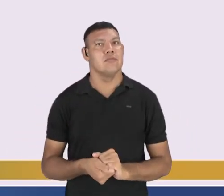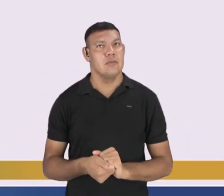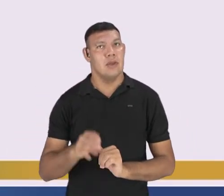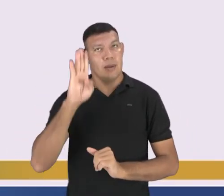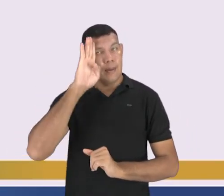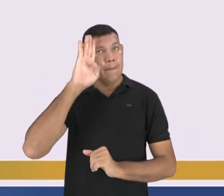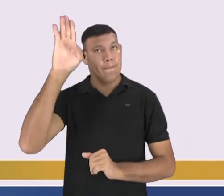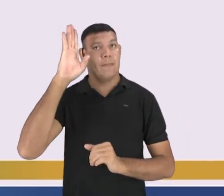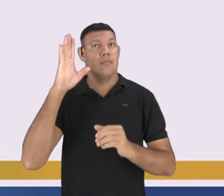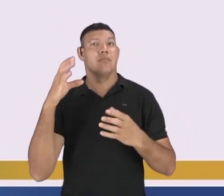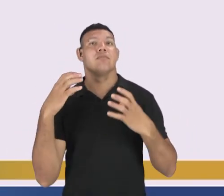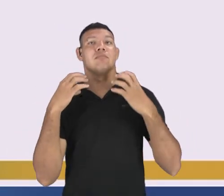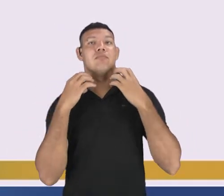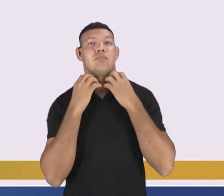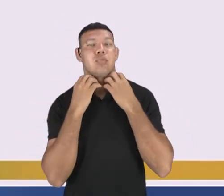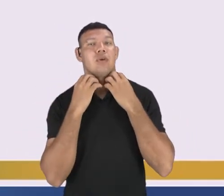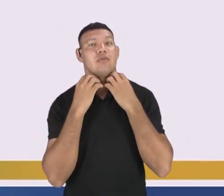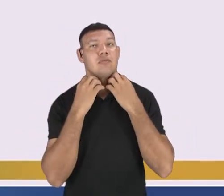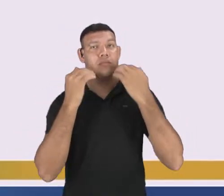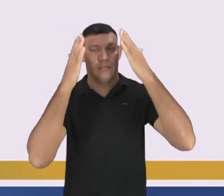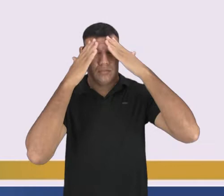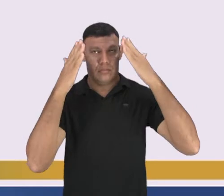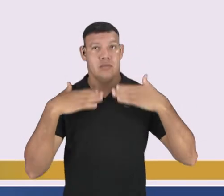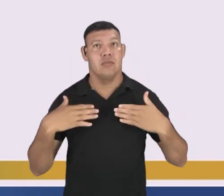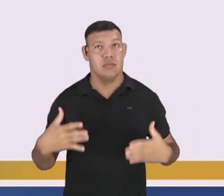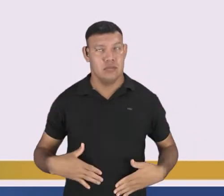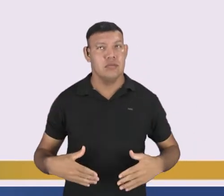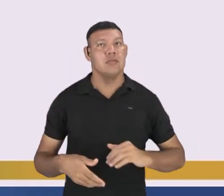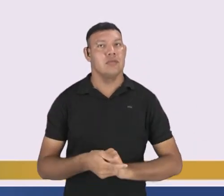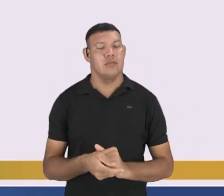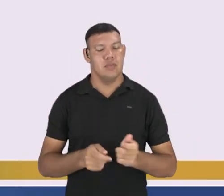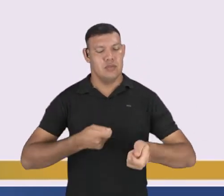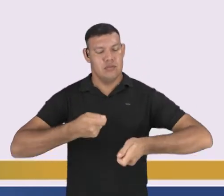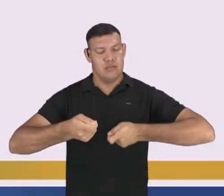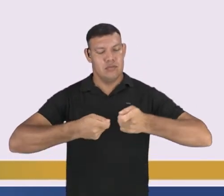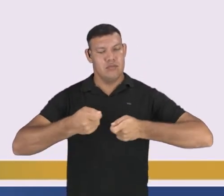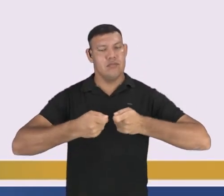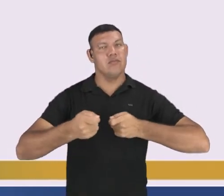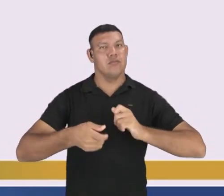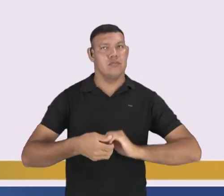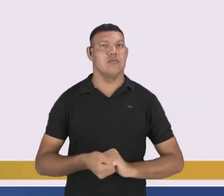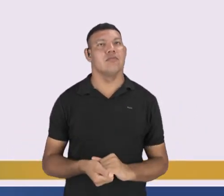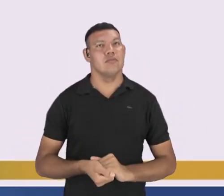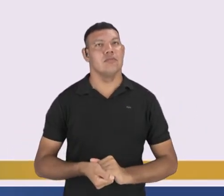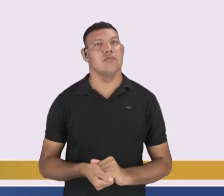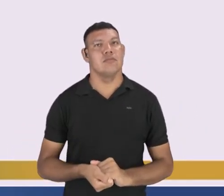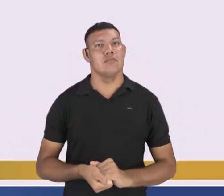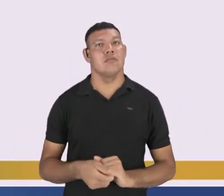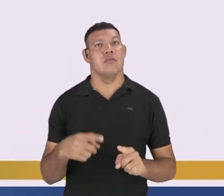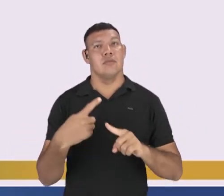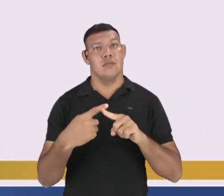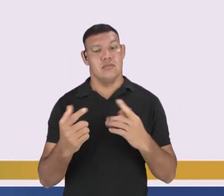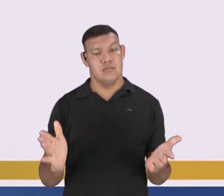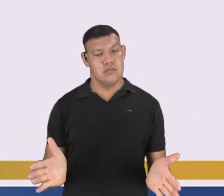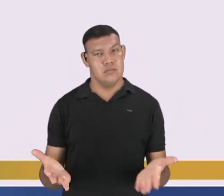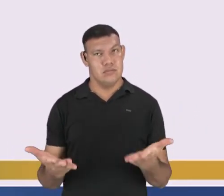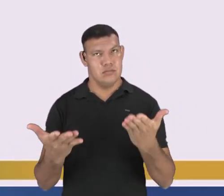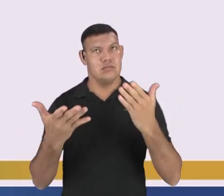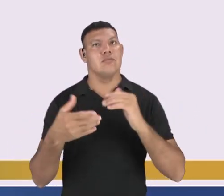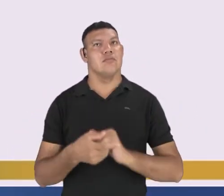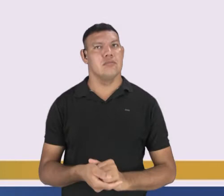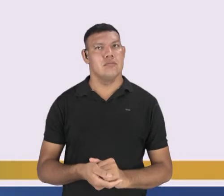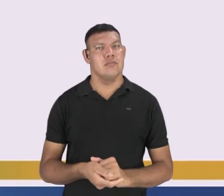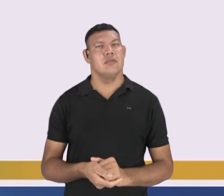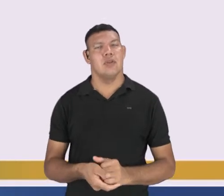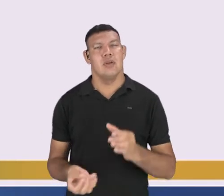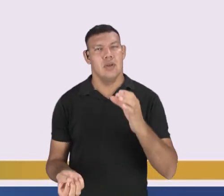principal glândula do nosso corpo, ou seja, a glândula mestre, a glândula que manda no nosso organismo, pois ela estimula também, além de produzir